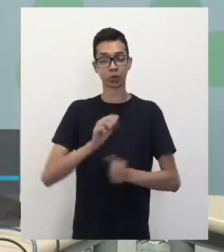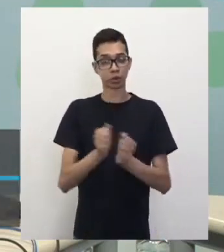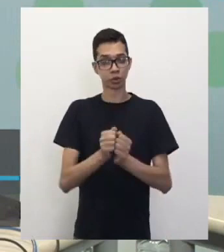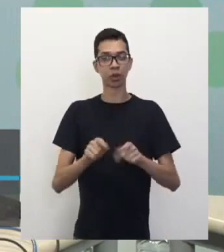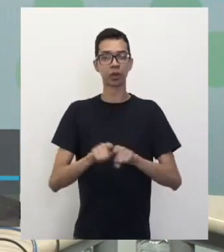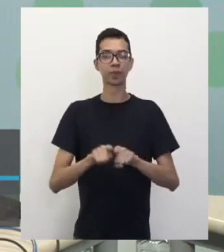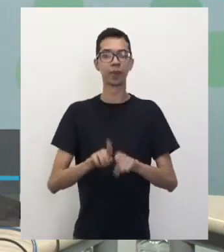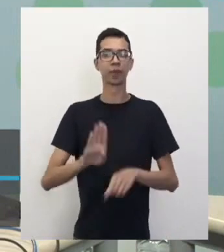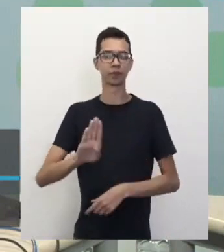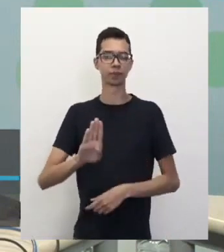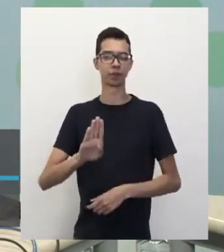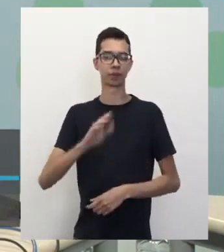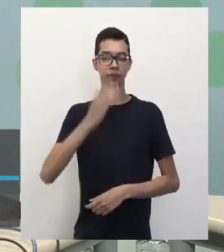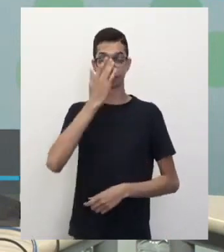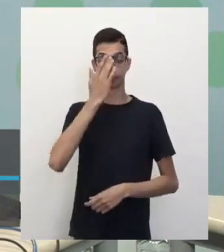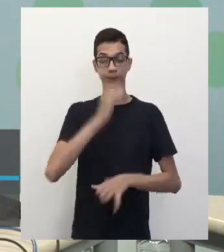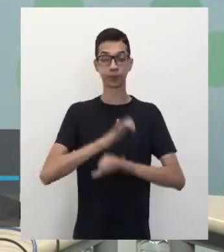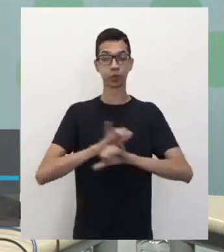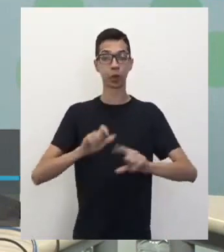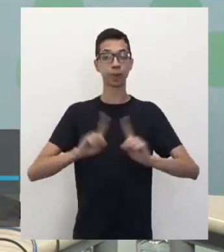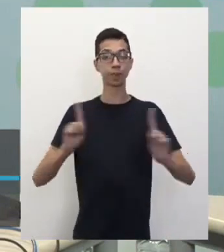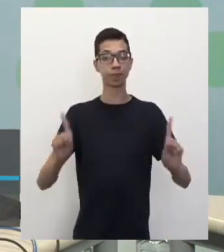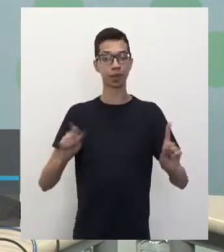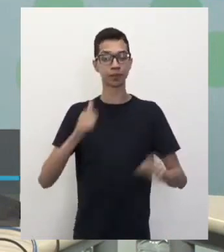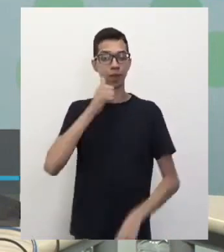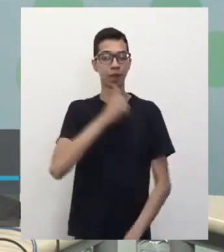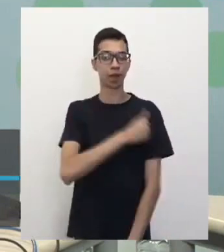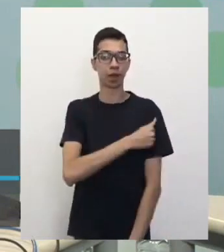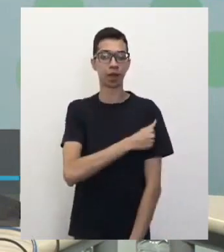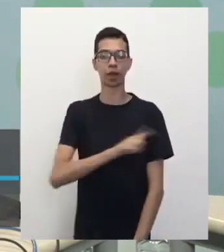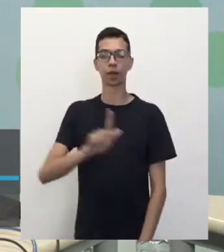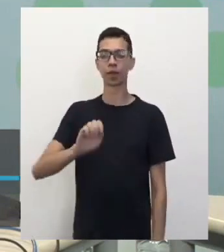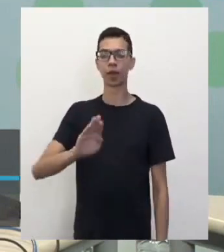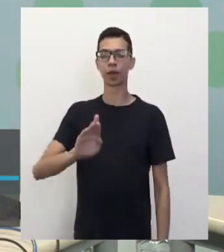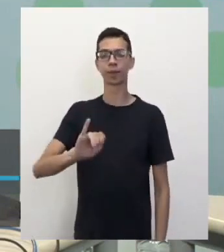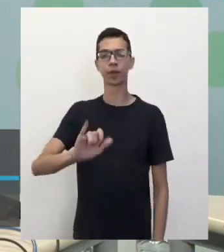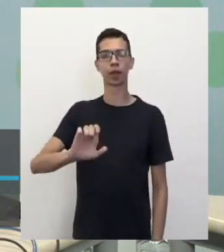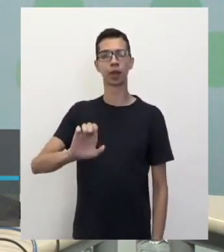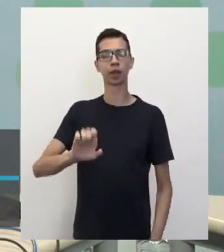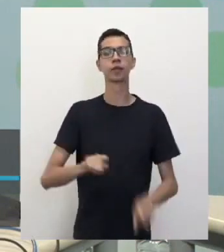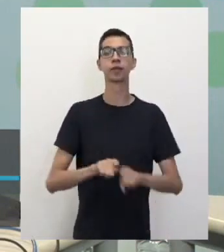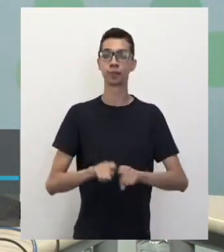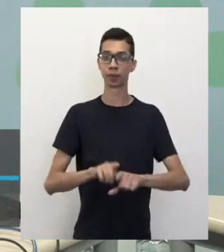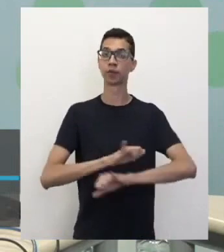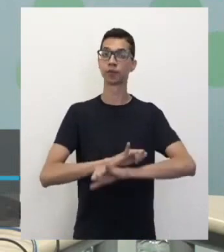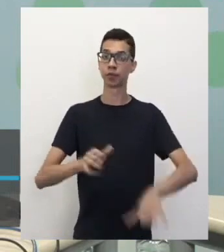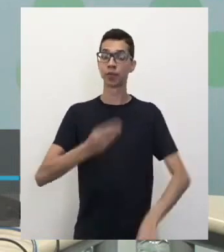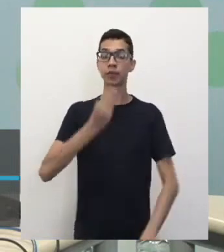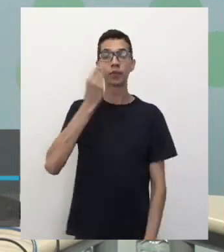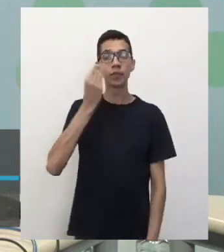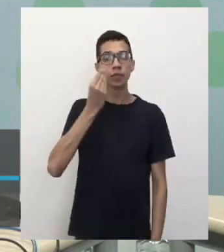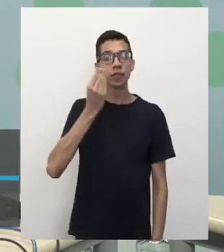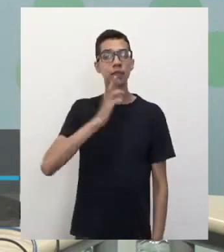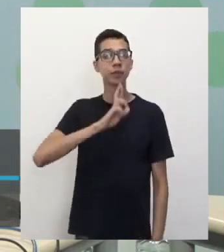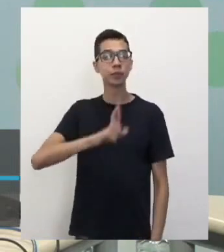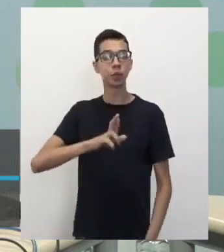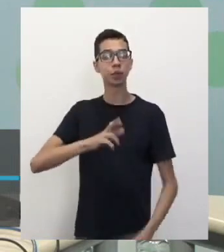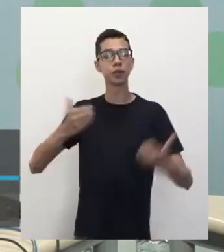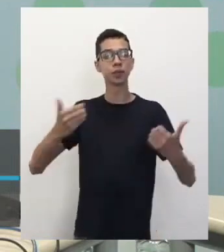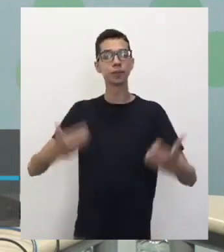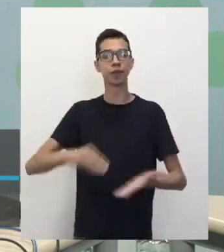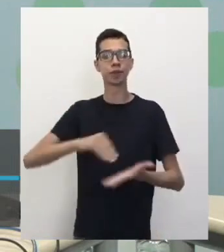colocou mas. Aqui a aluna Gabriele tentou responder, né, falando que faltou um